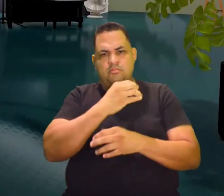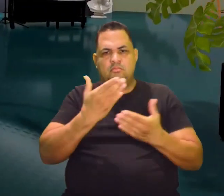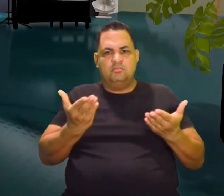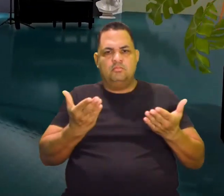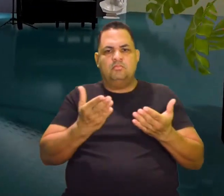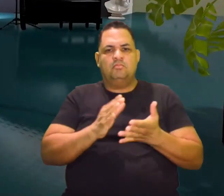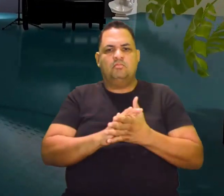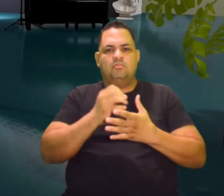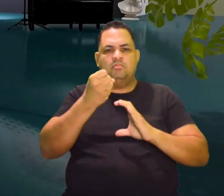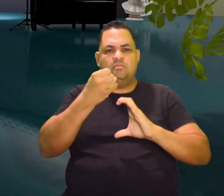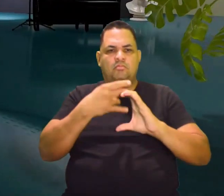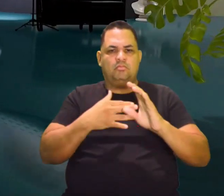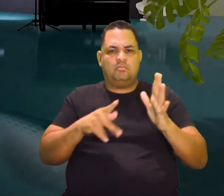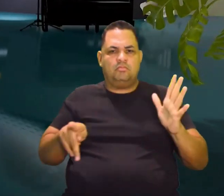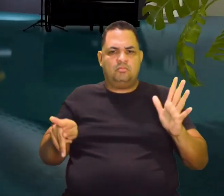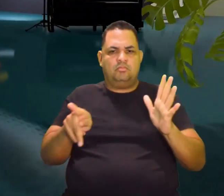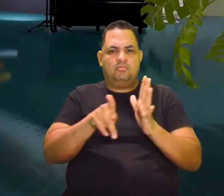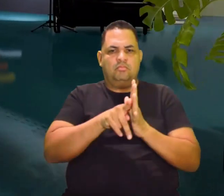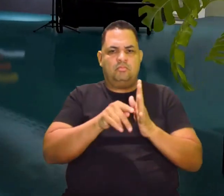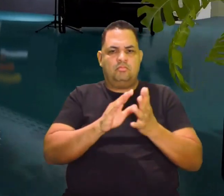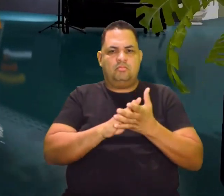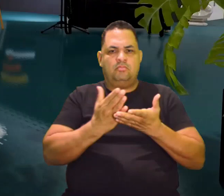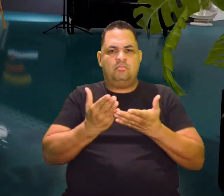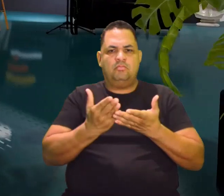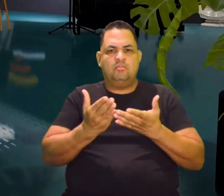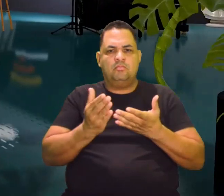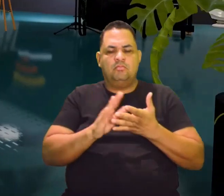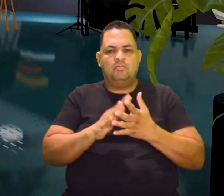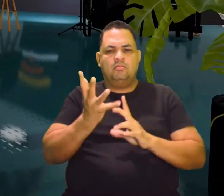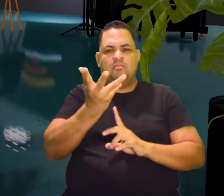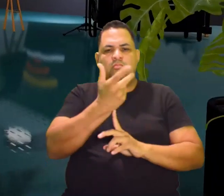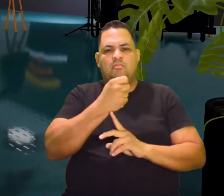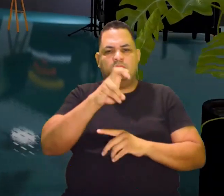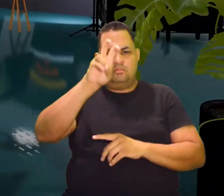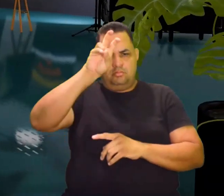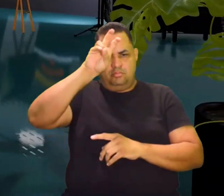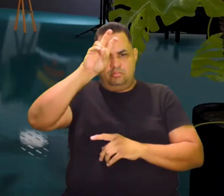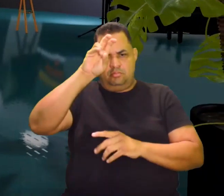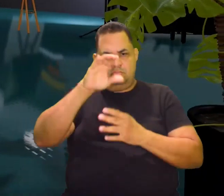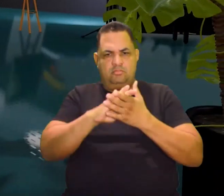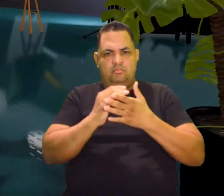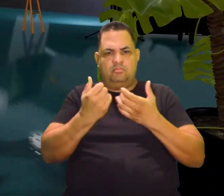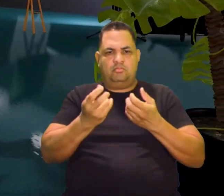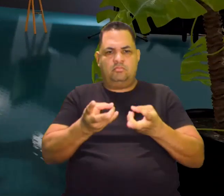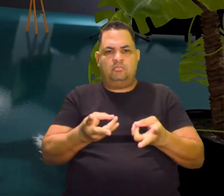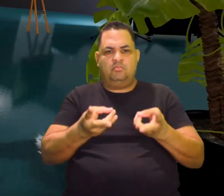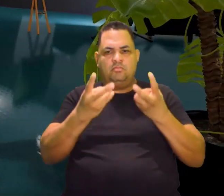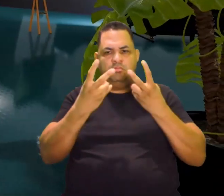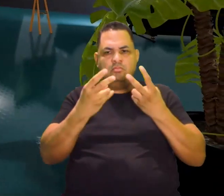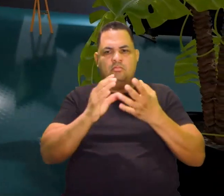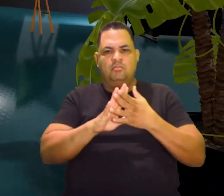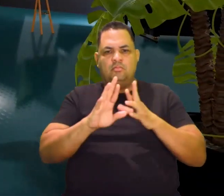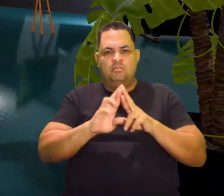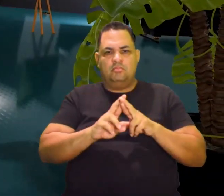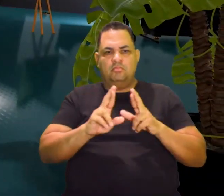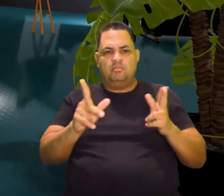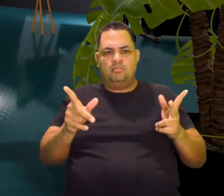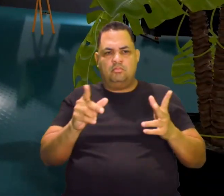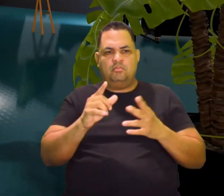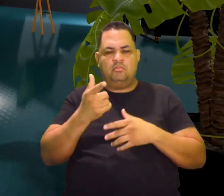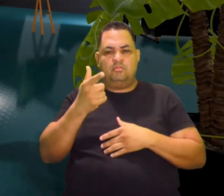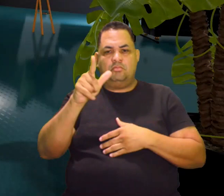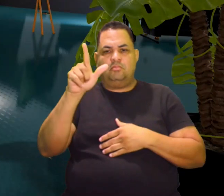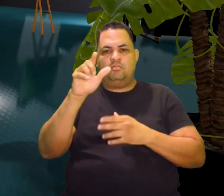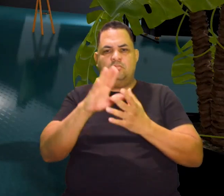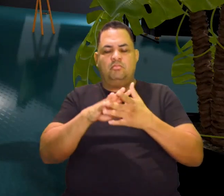algumas características próprias da arte egípcia, né? Vocês perceberam aí que é bem diferente de outros